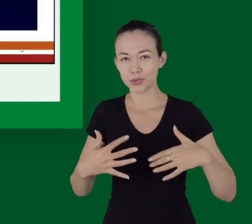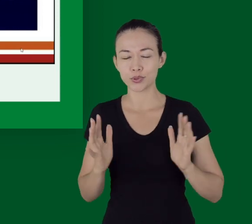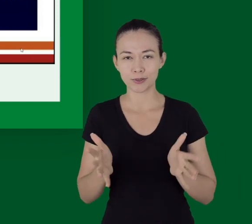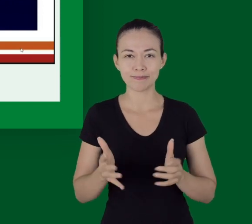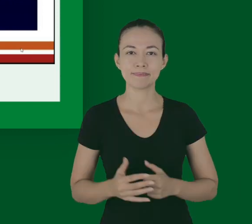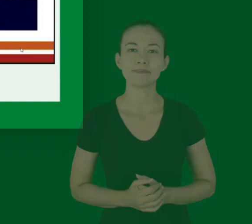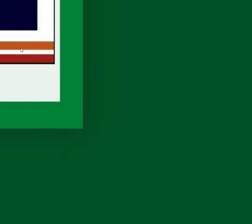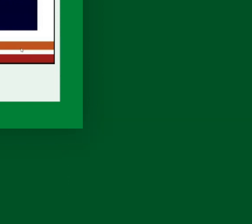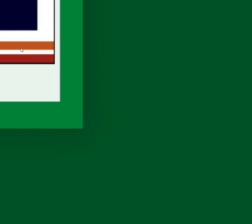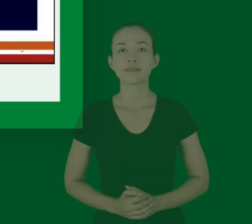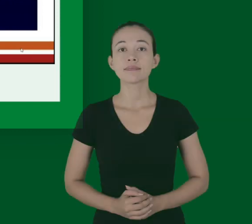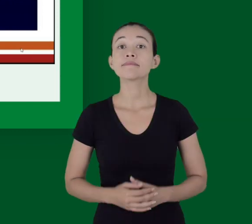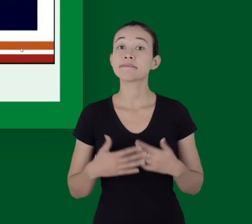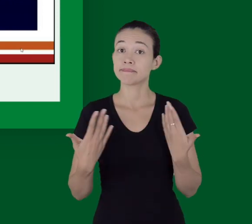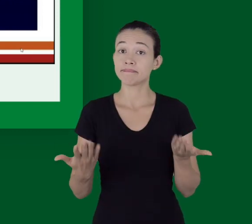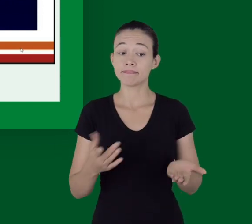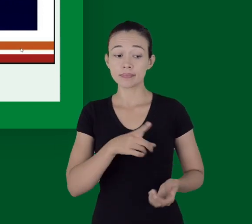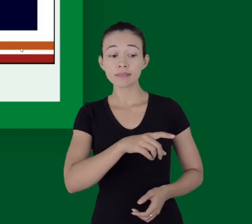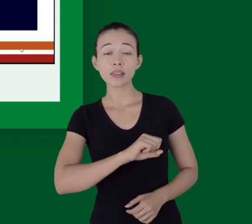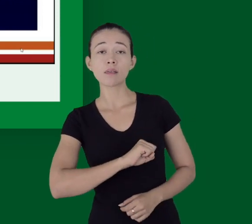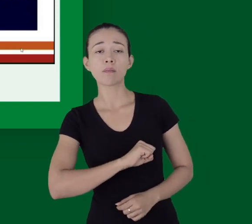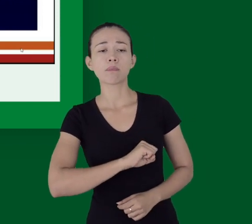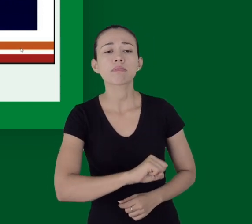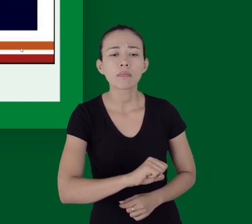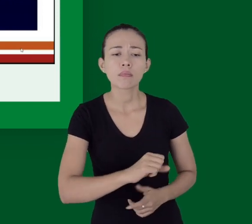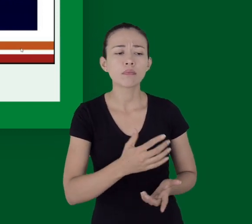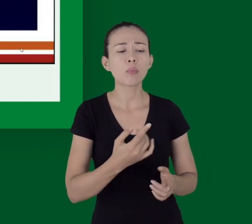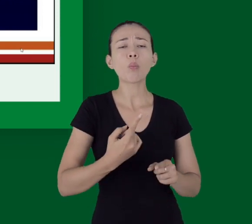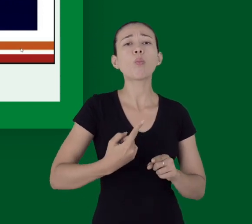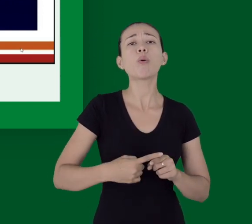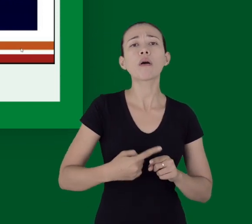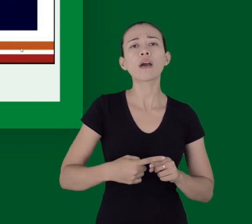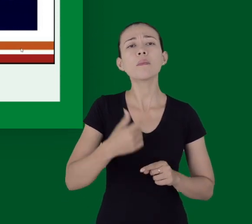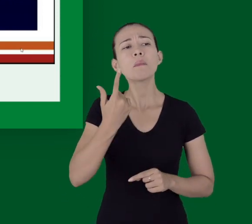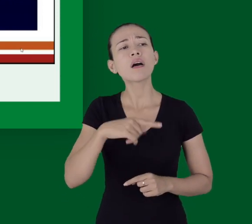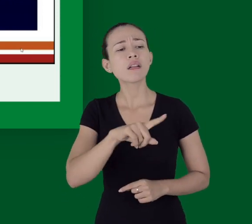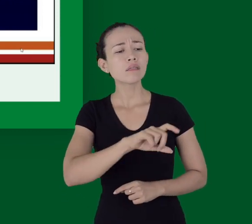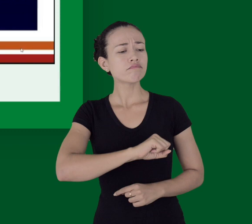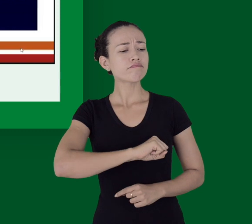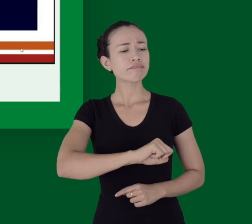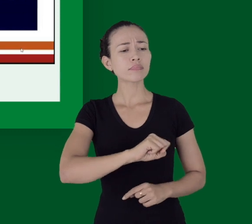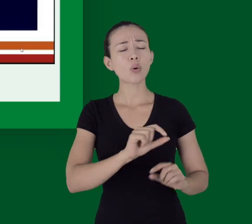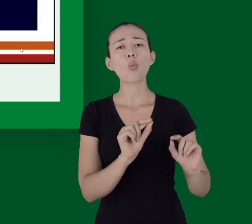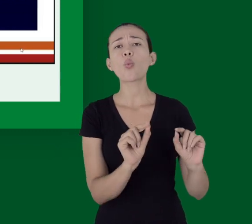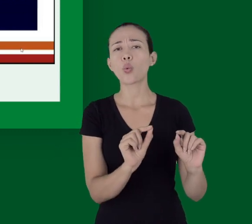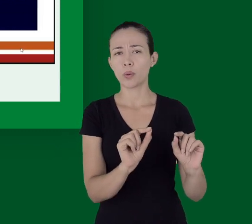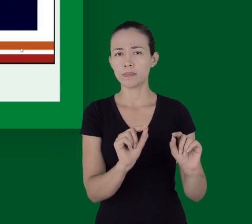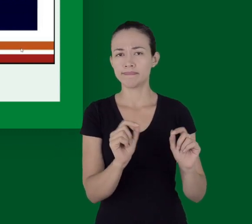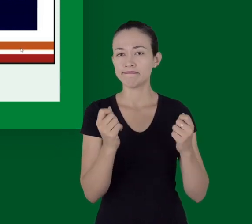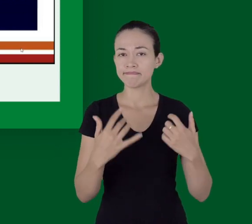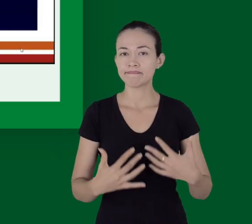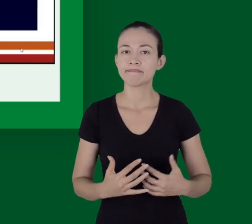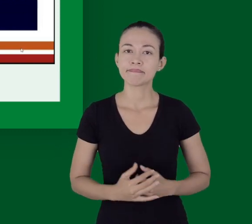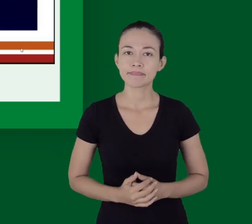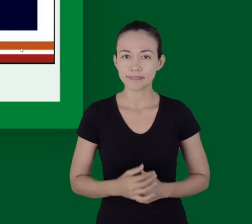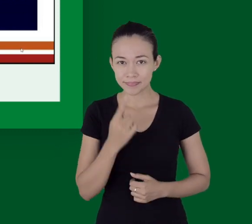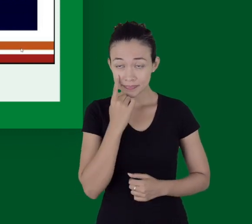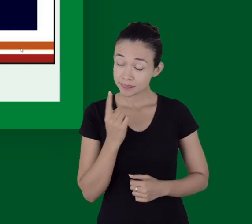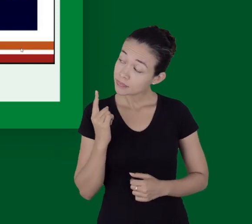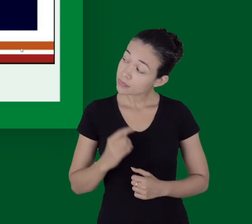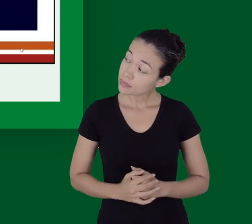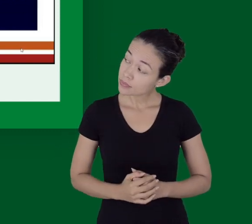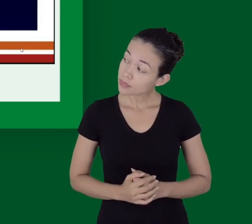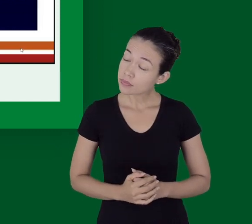para ilustrar um pouquinho, para dar para entender por que acontece o infarto, né? O que é necessariamente o